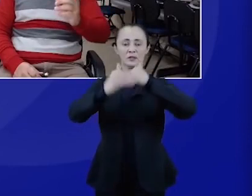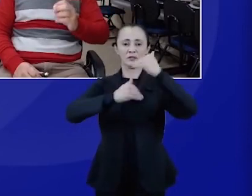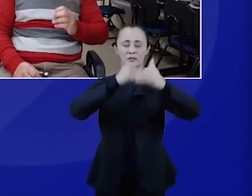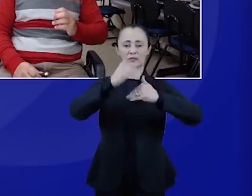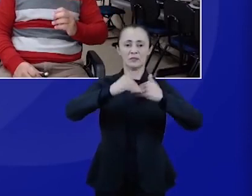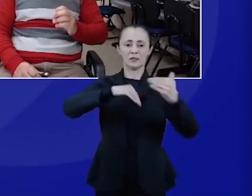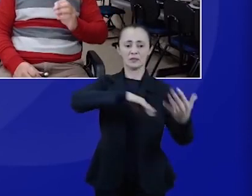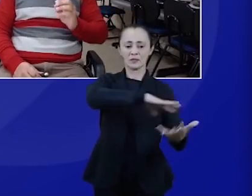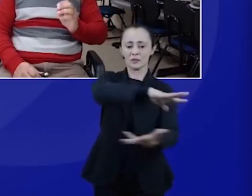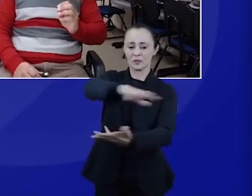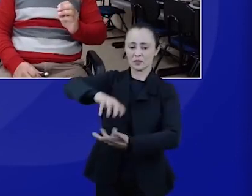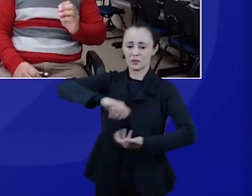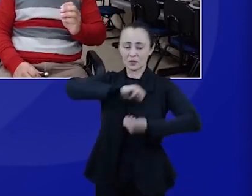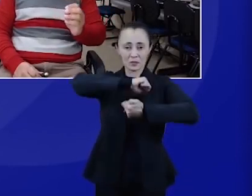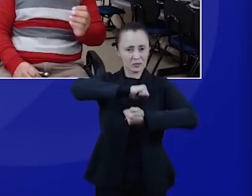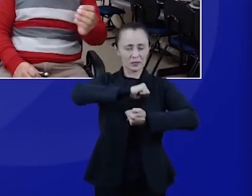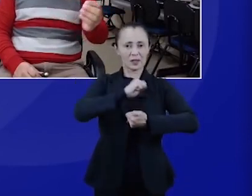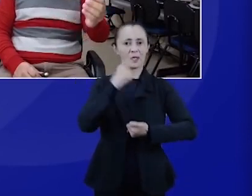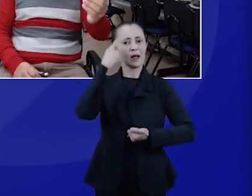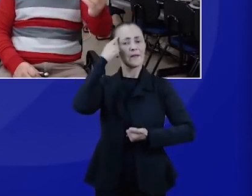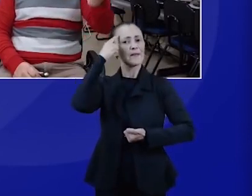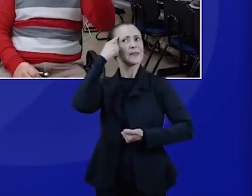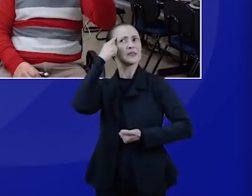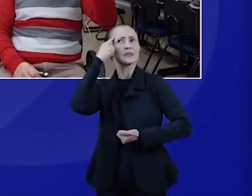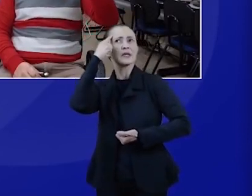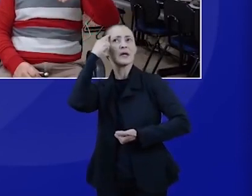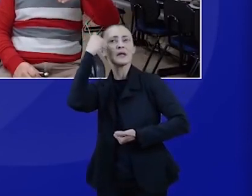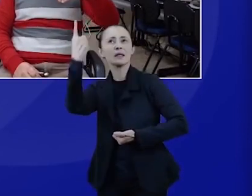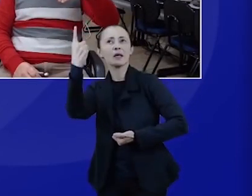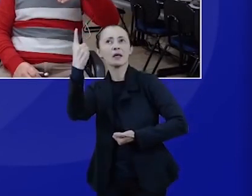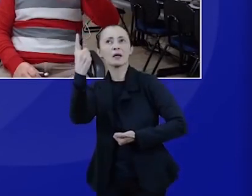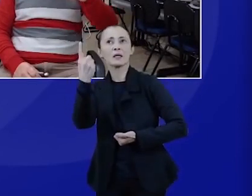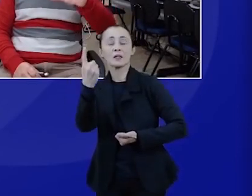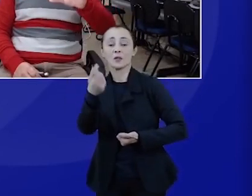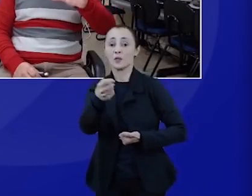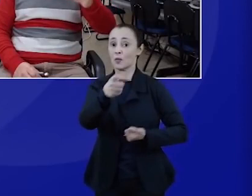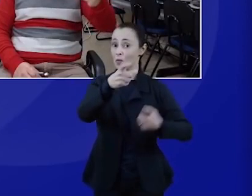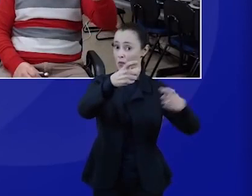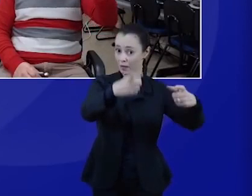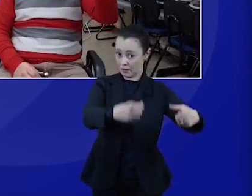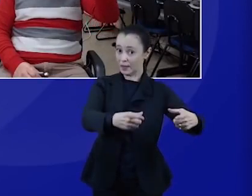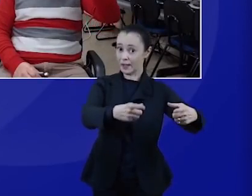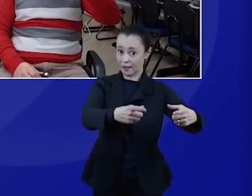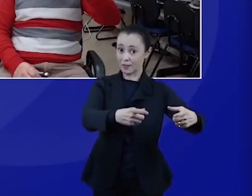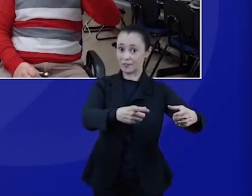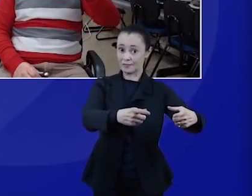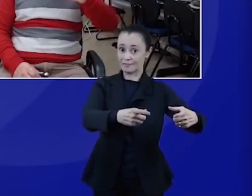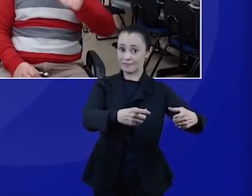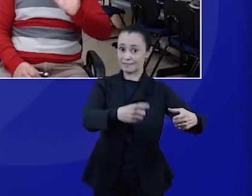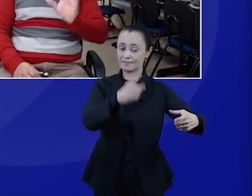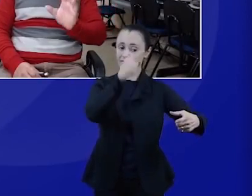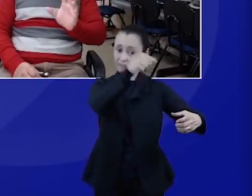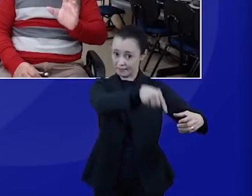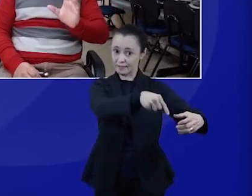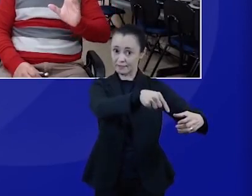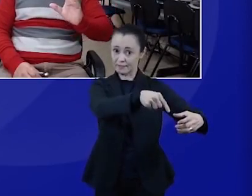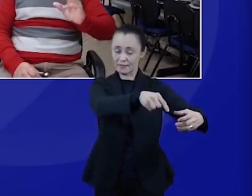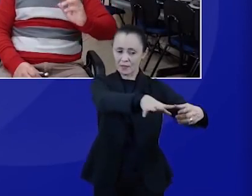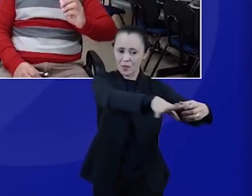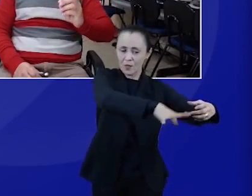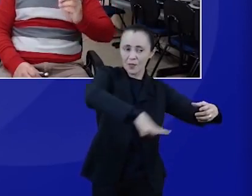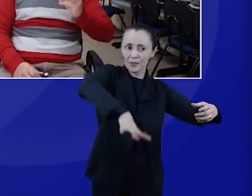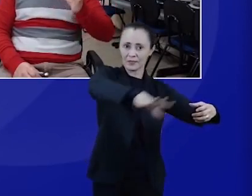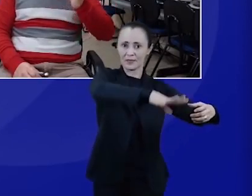sustentável é pensar a ideia de que o local, olha só, de que o local, o